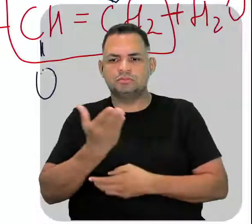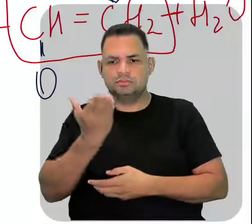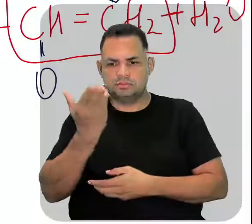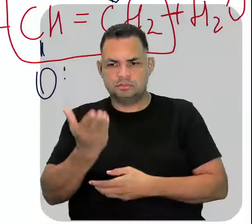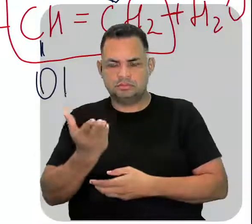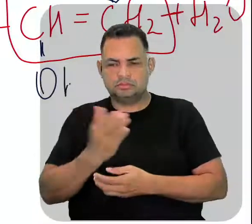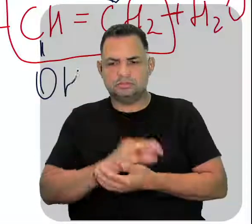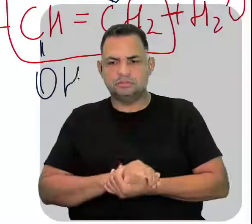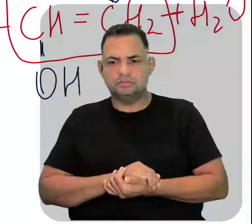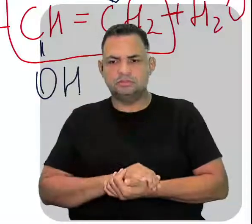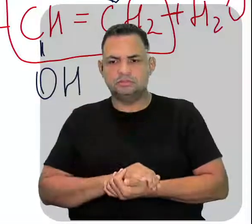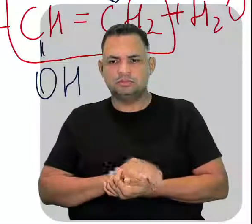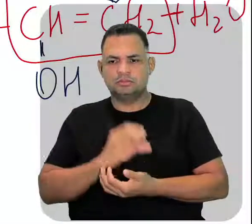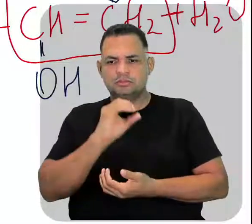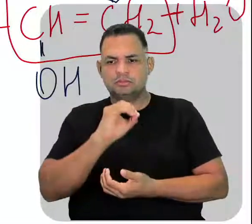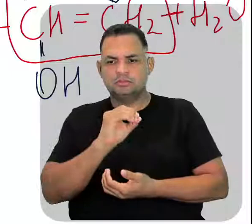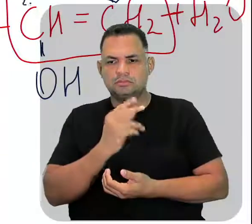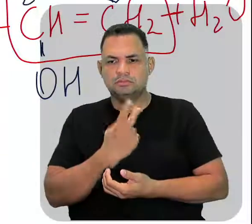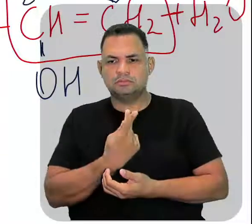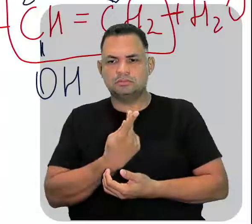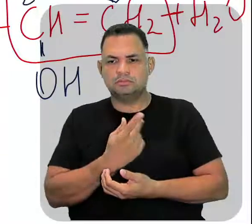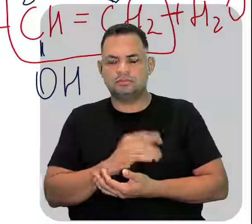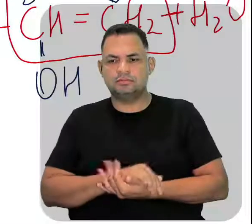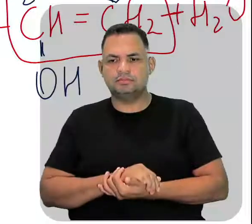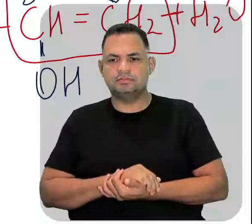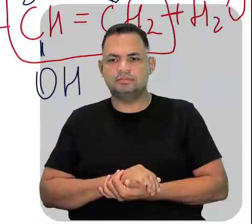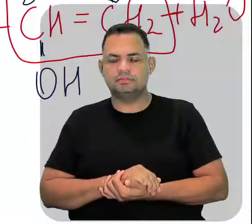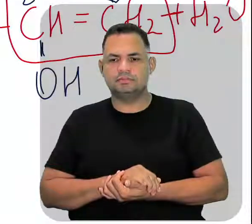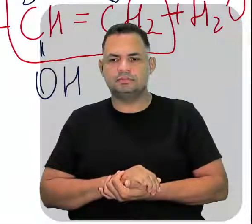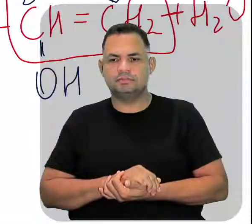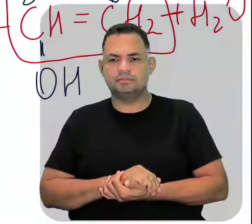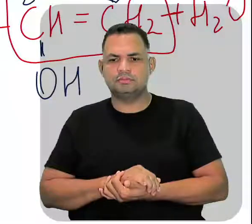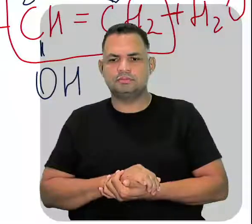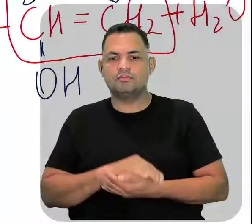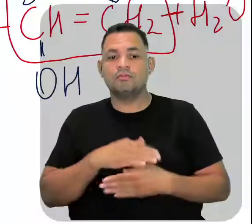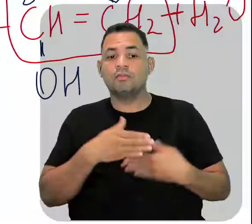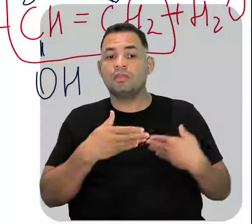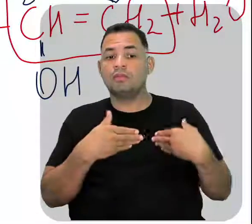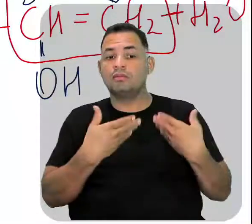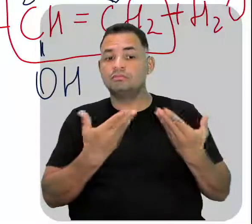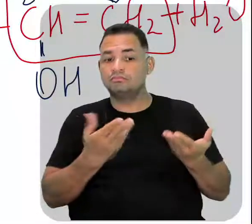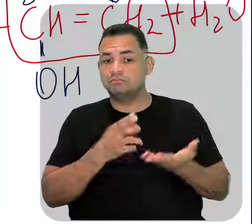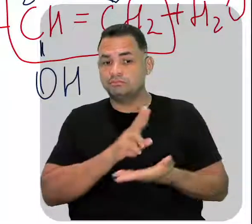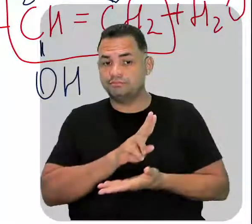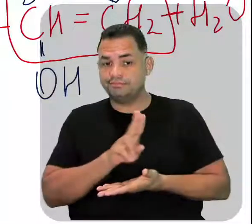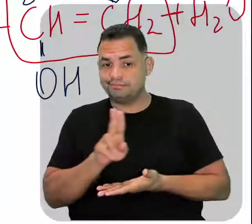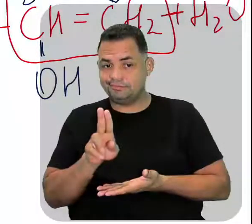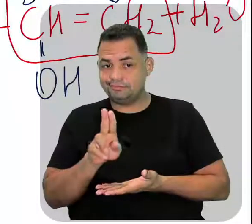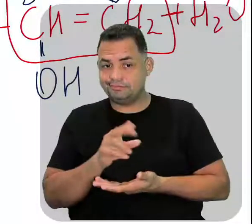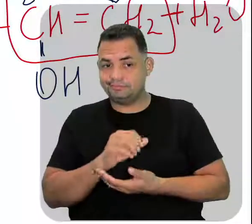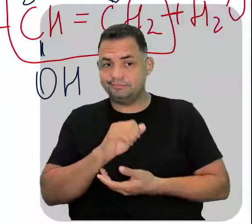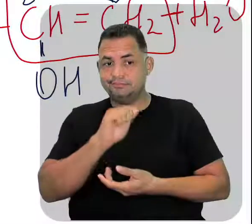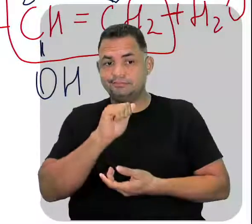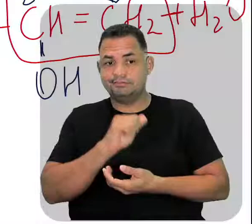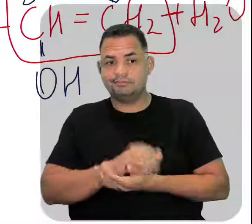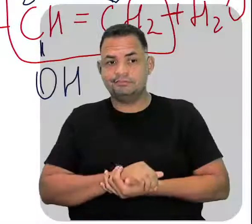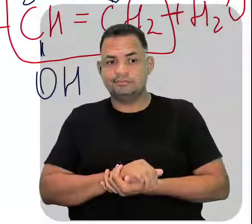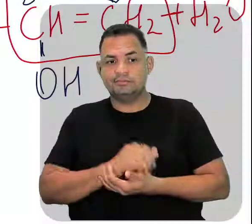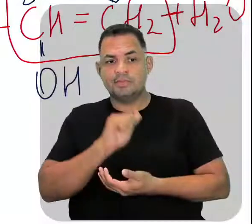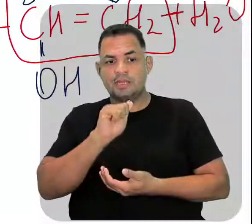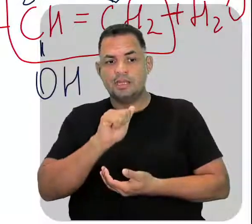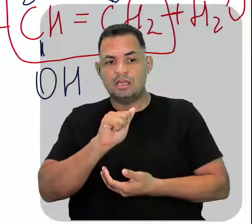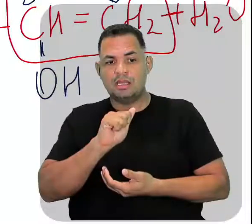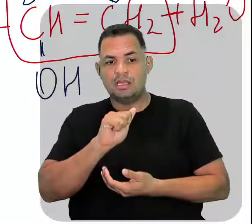ó, OH, no carbono 2. Qual destes nomes, entre a letra A e a letra